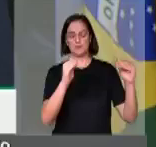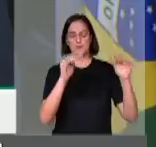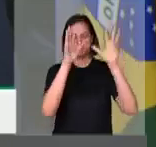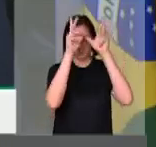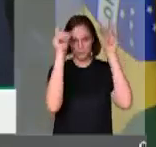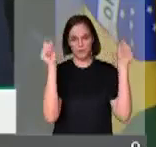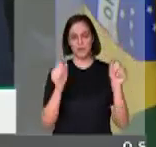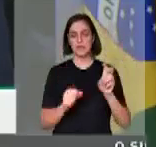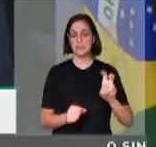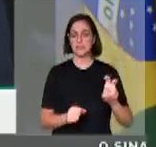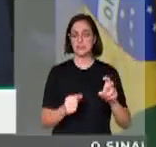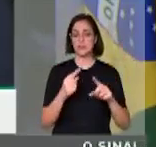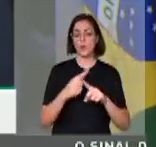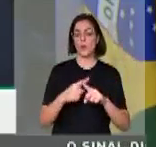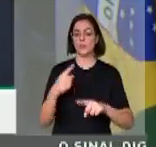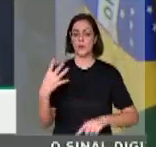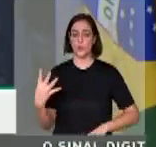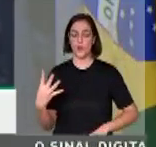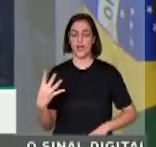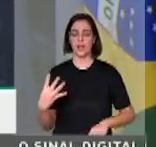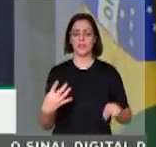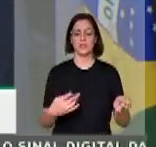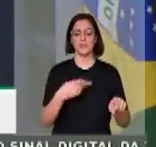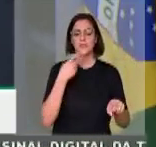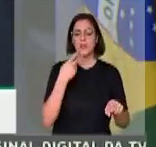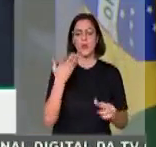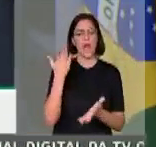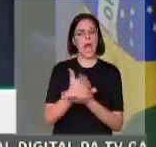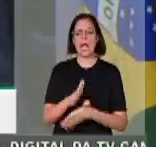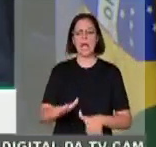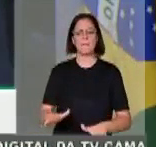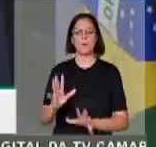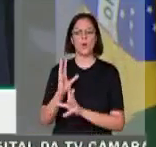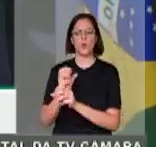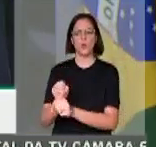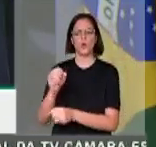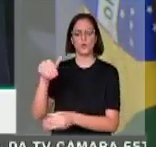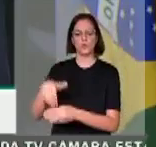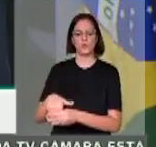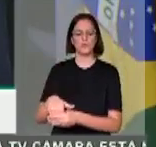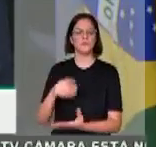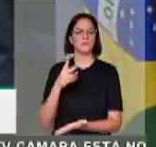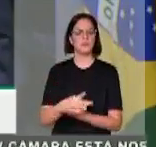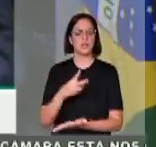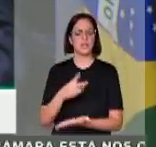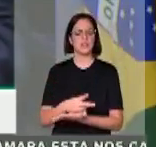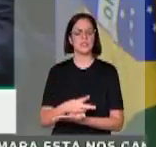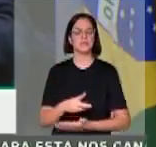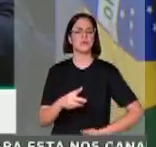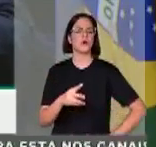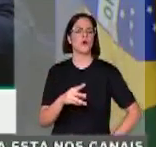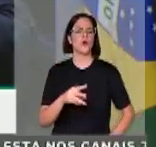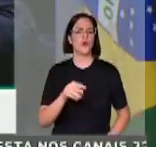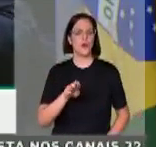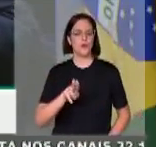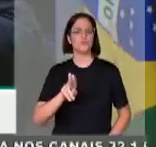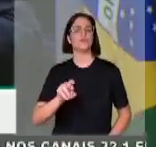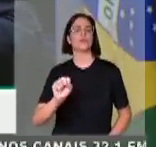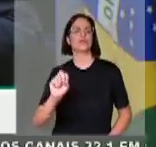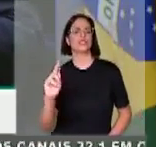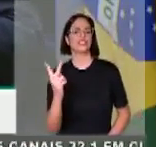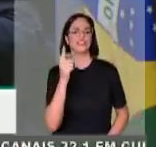a 4, a Suprema Corte americana disse: encerre-se as apurações, e deu grande causa a George W. Bush. Evidentemente,